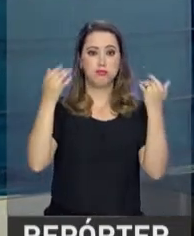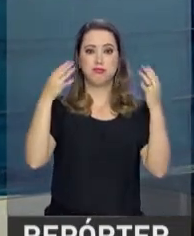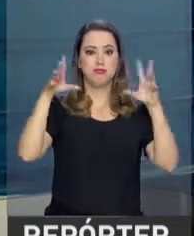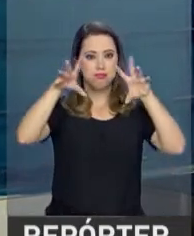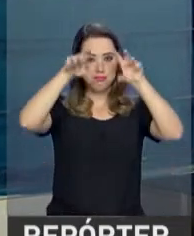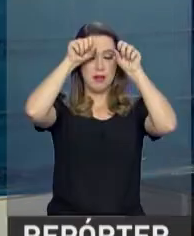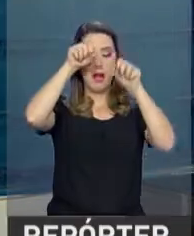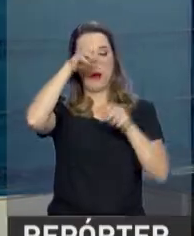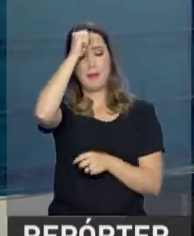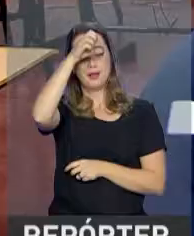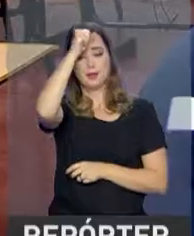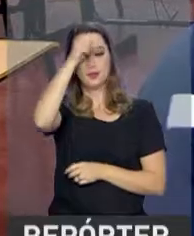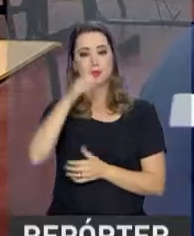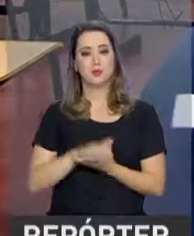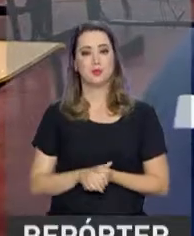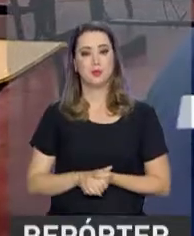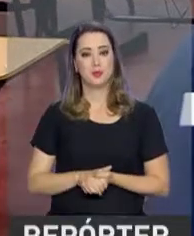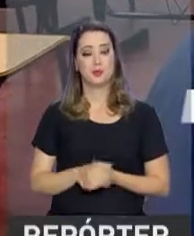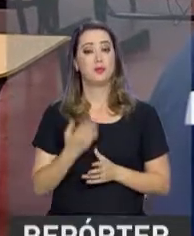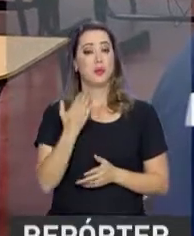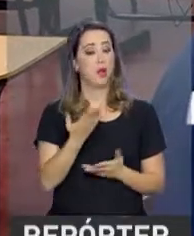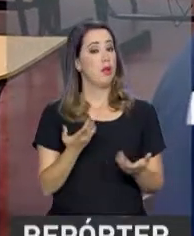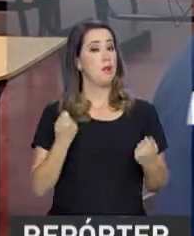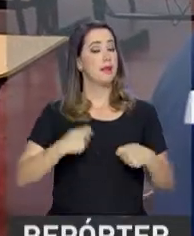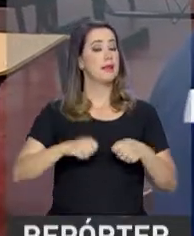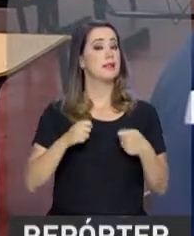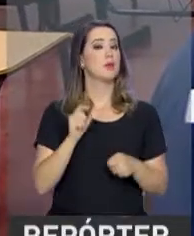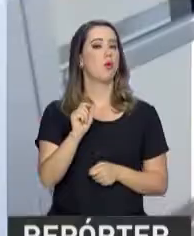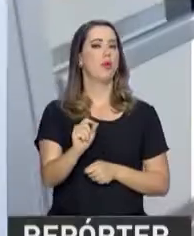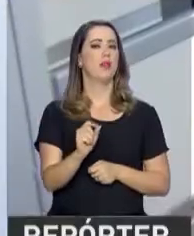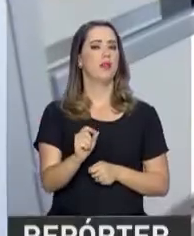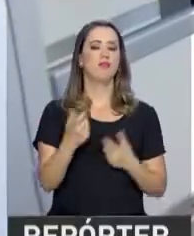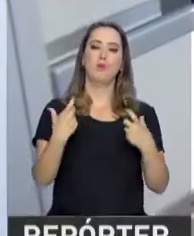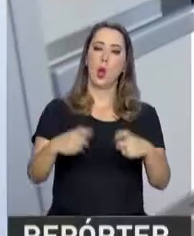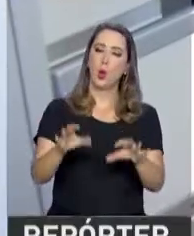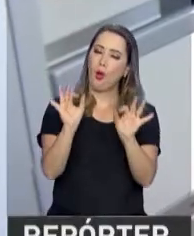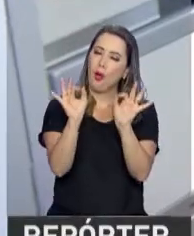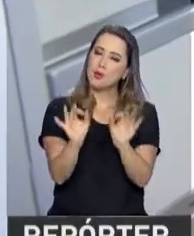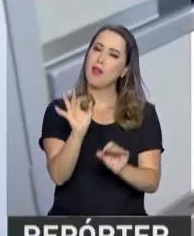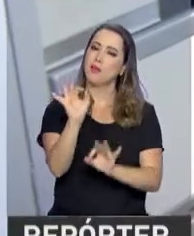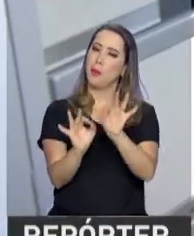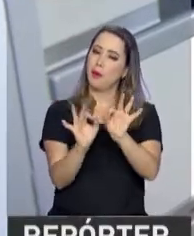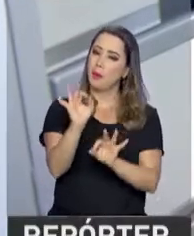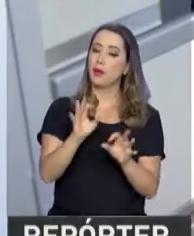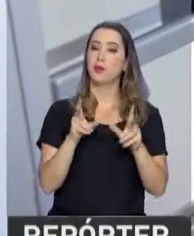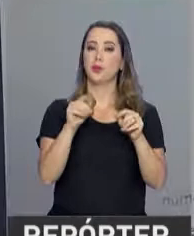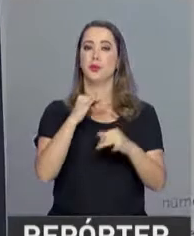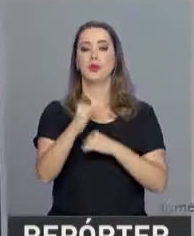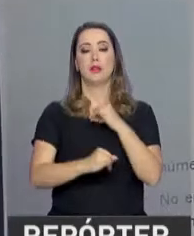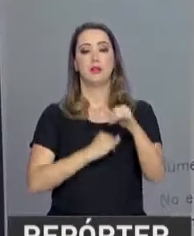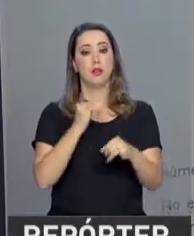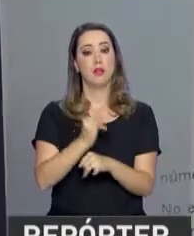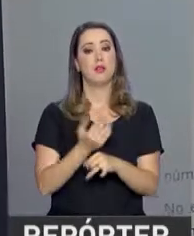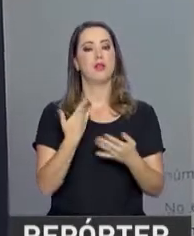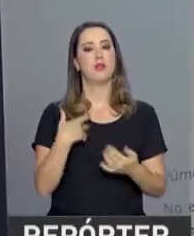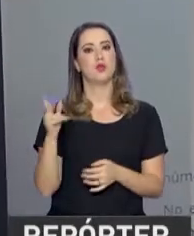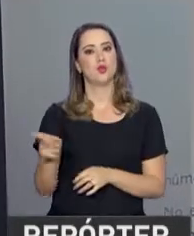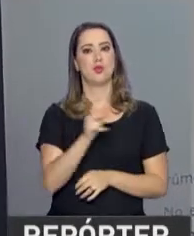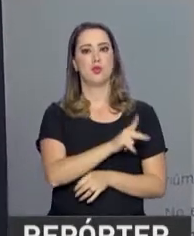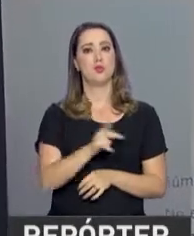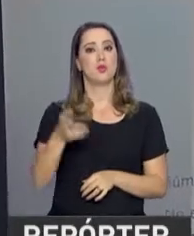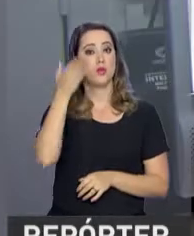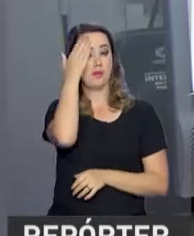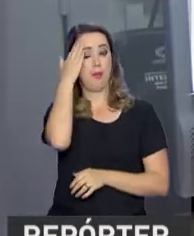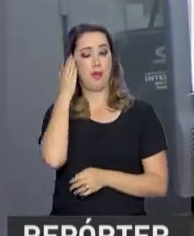uso da tecnologia mas para isso é necessário infraestrutura com computadores conexão de banda larga e professores